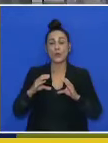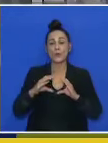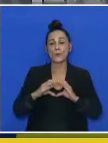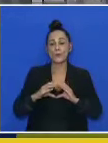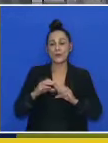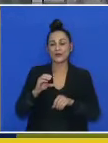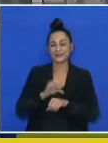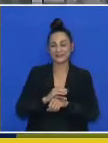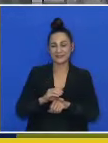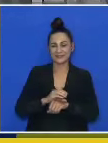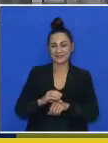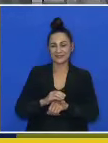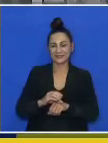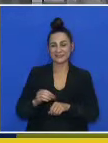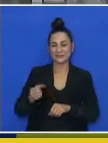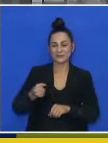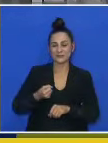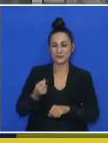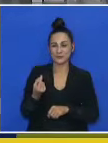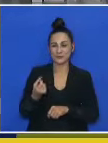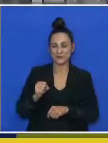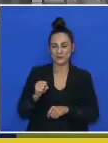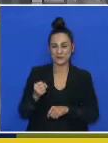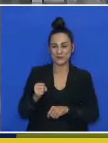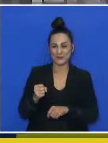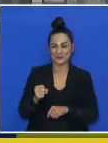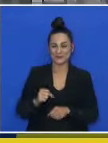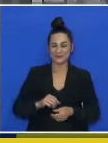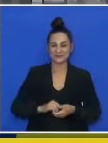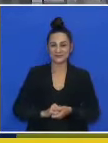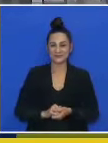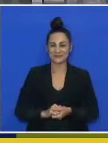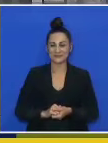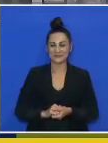número 18. Cinza, 18.